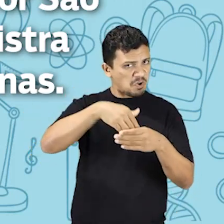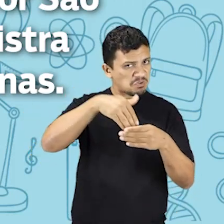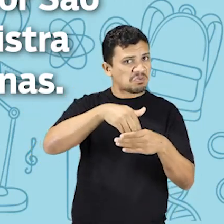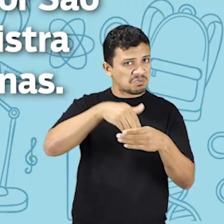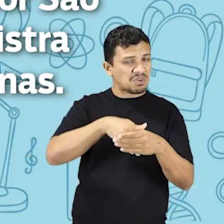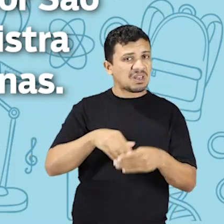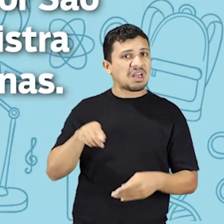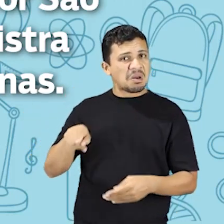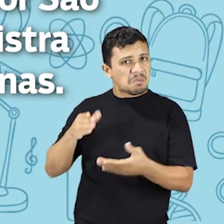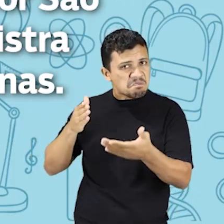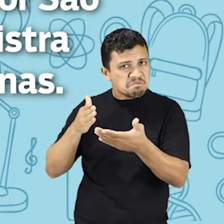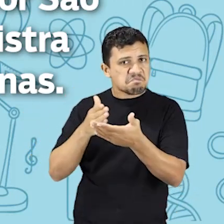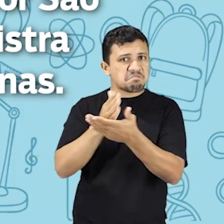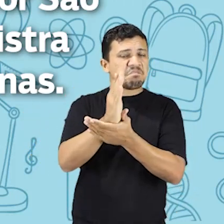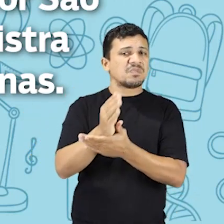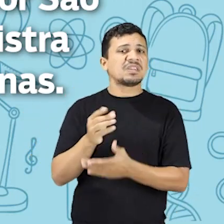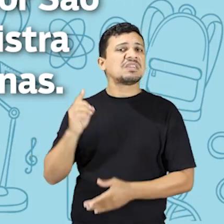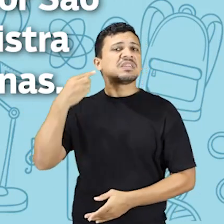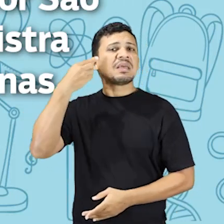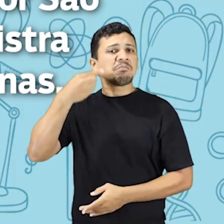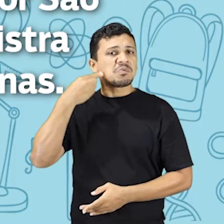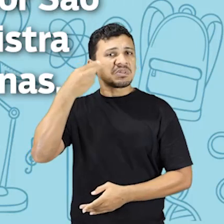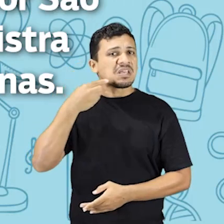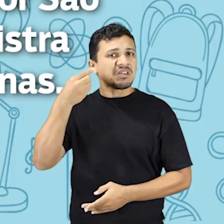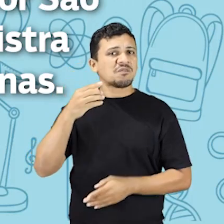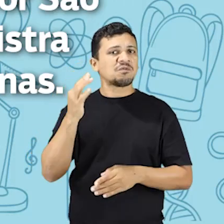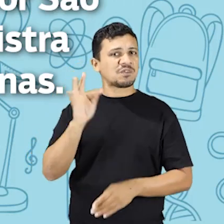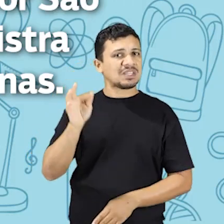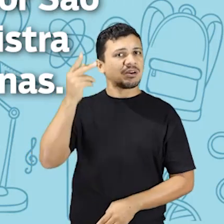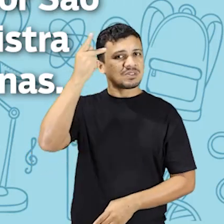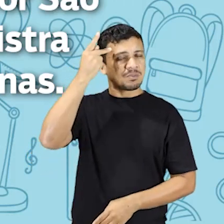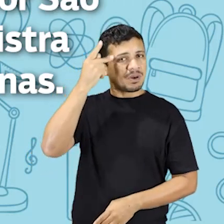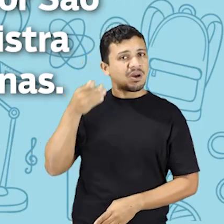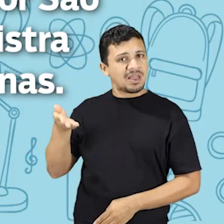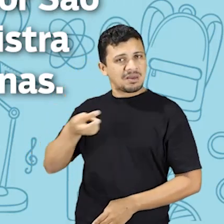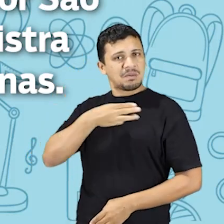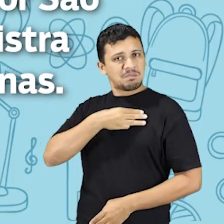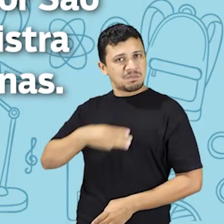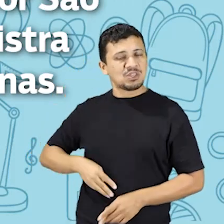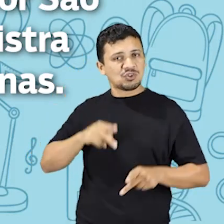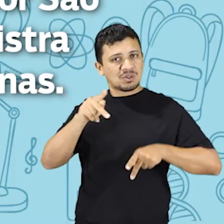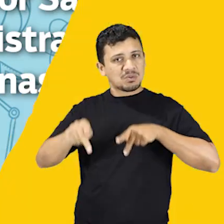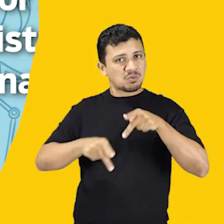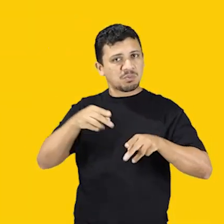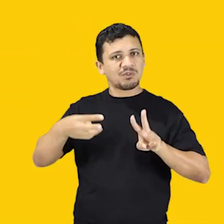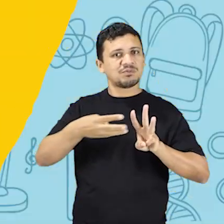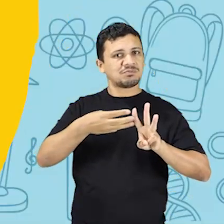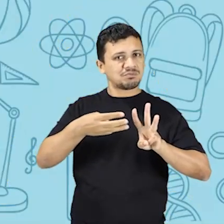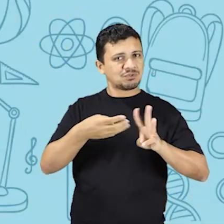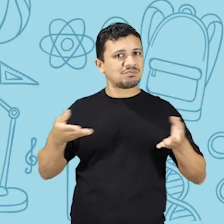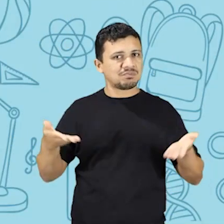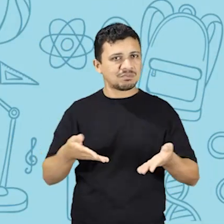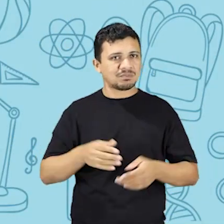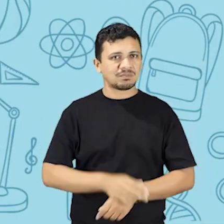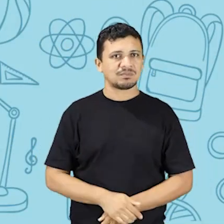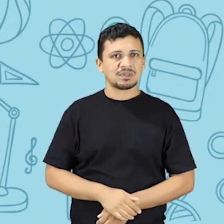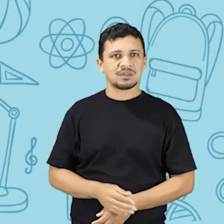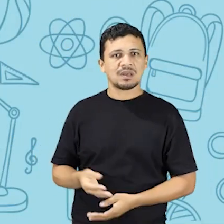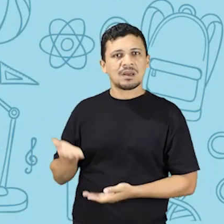Foi eleita deputada federal por São Paulo e é a atual ministra dos povos indígenas.